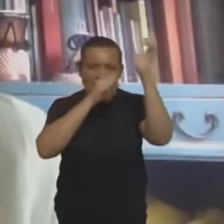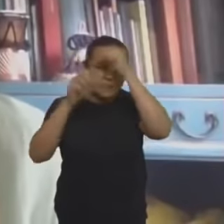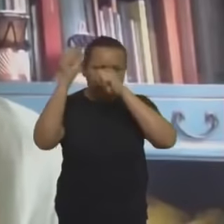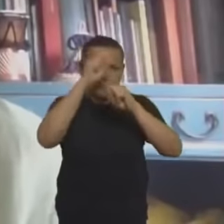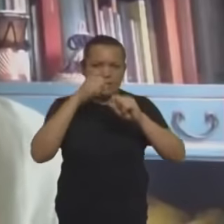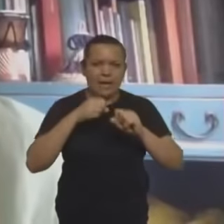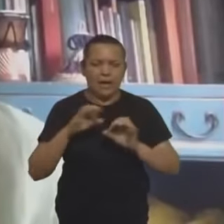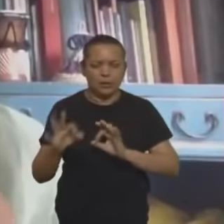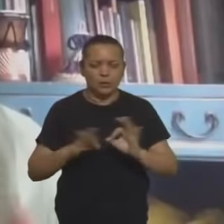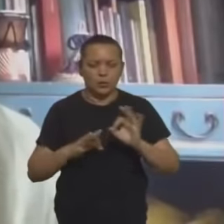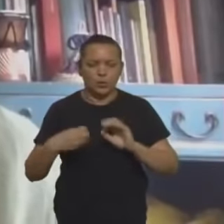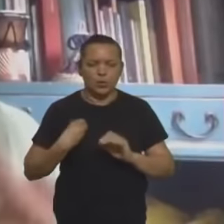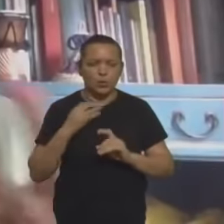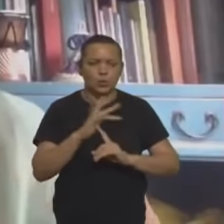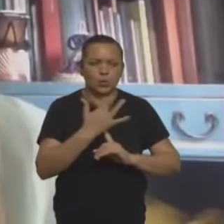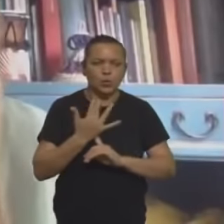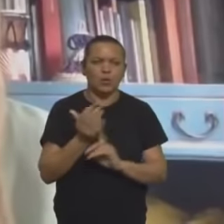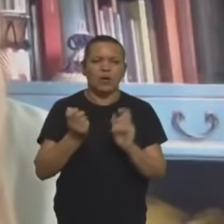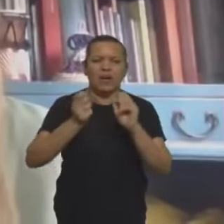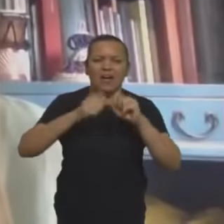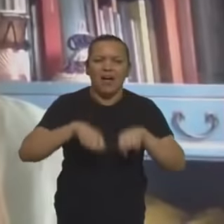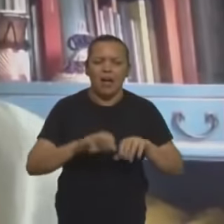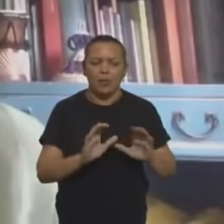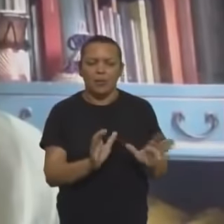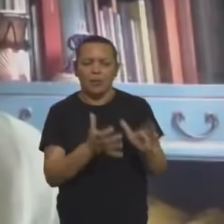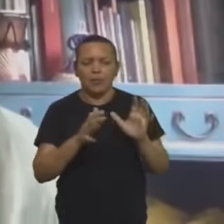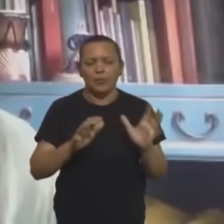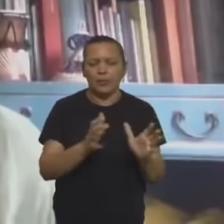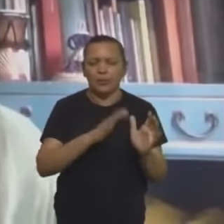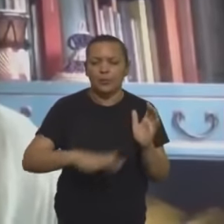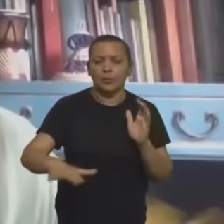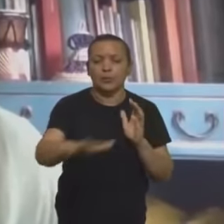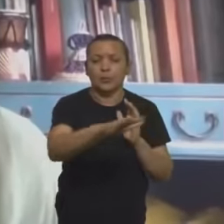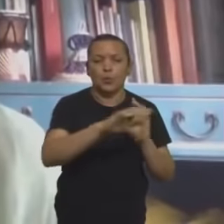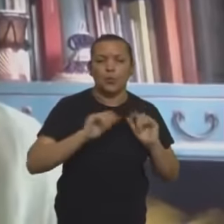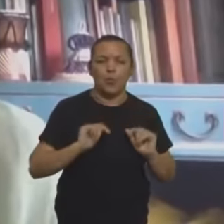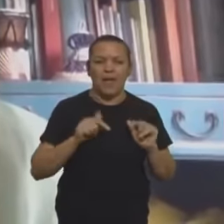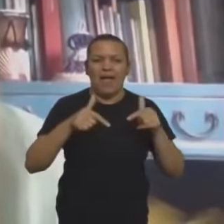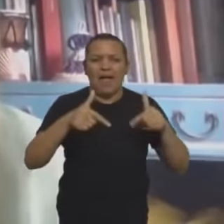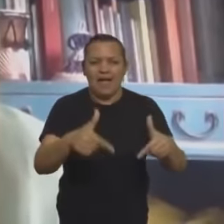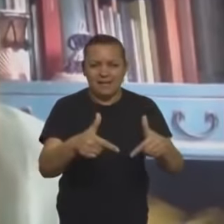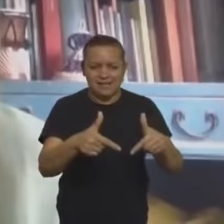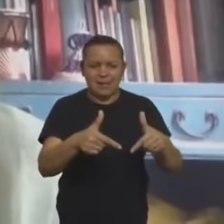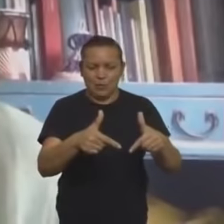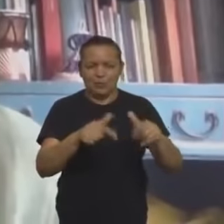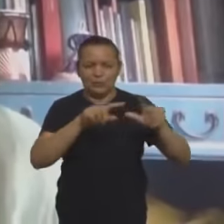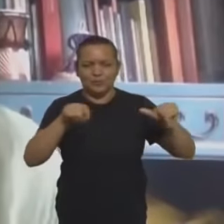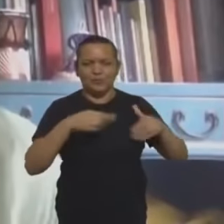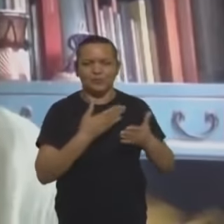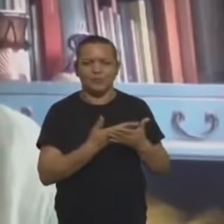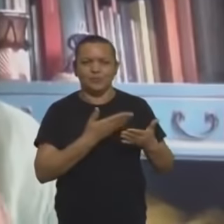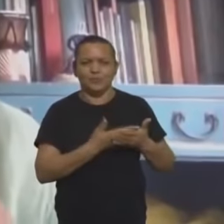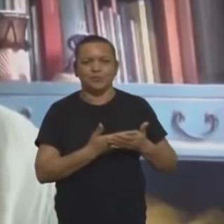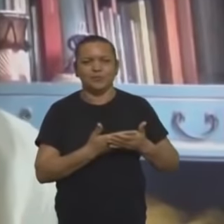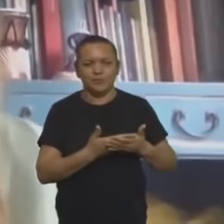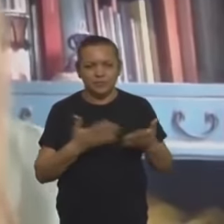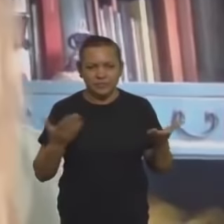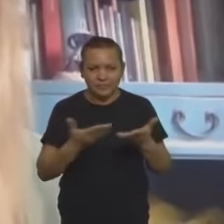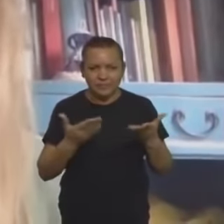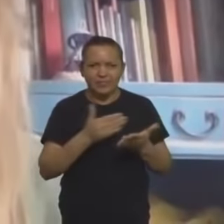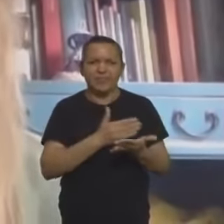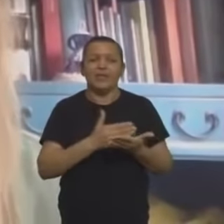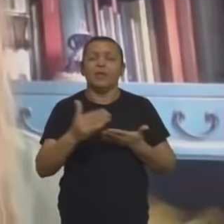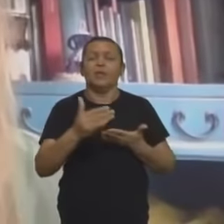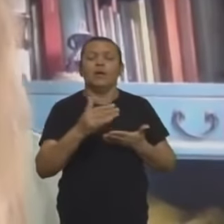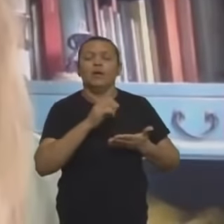todo voltado para motivar os alunos a participarem ativamente das aulas. Tá? Então, a gente começa